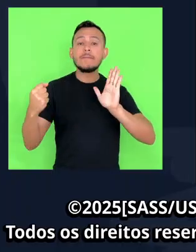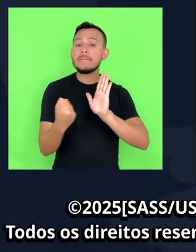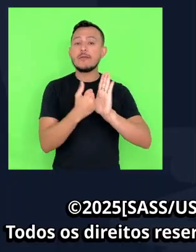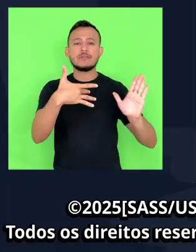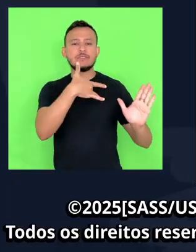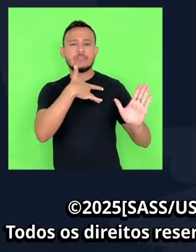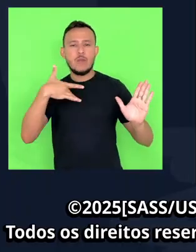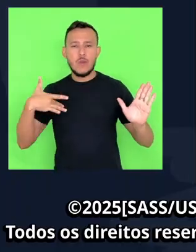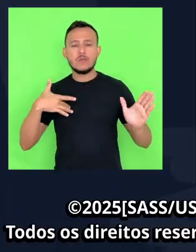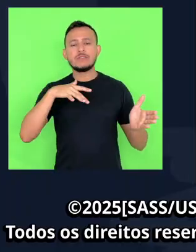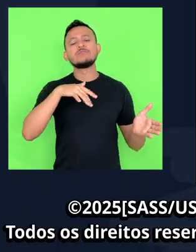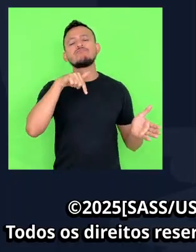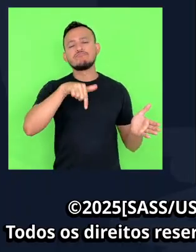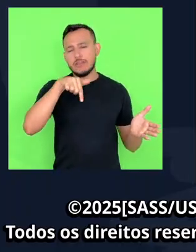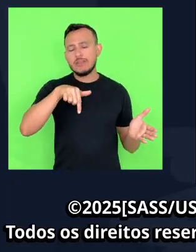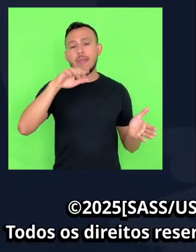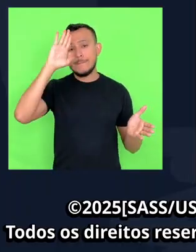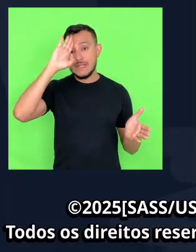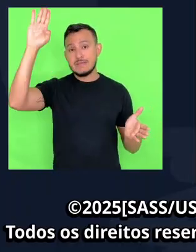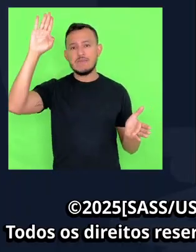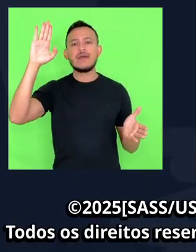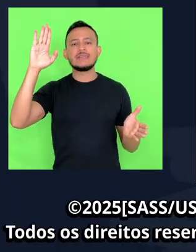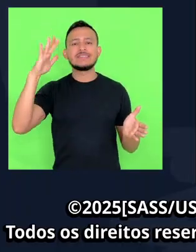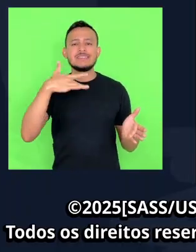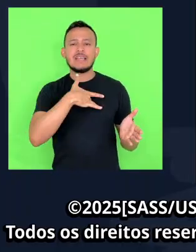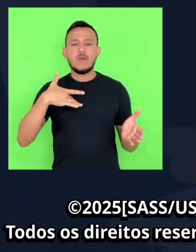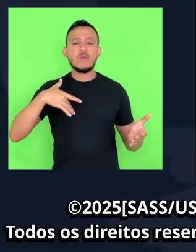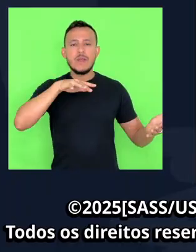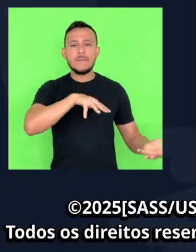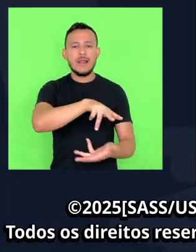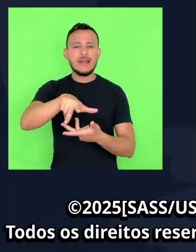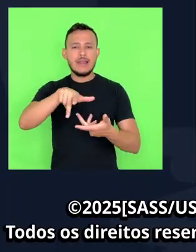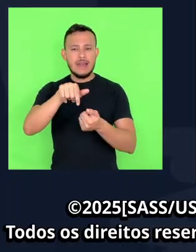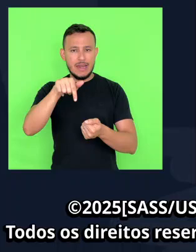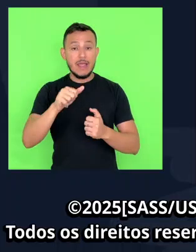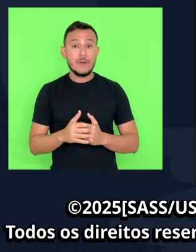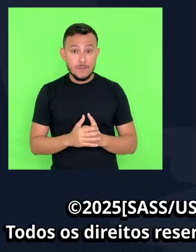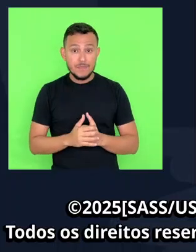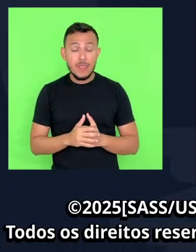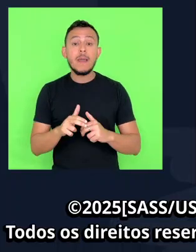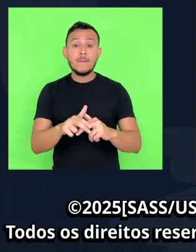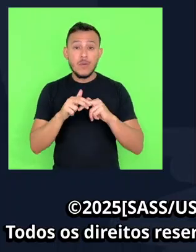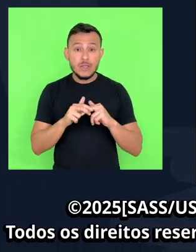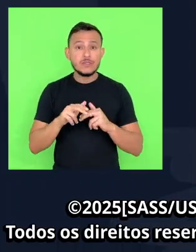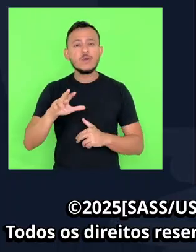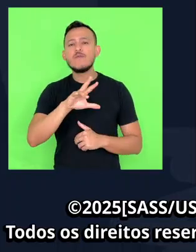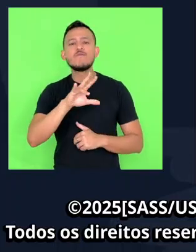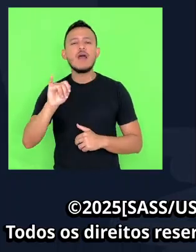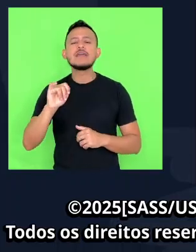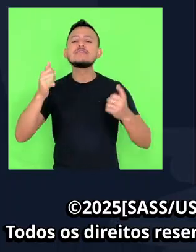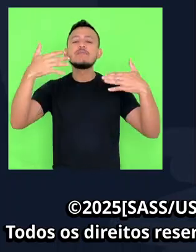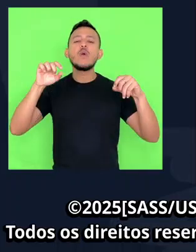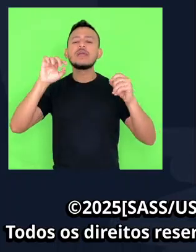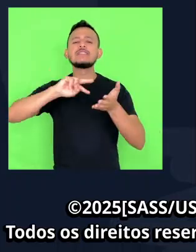da saúde na saúde humana, especialmente na saúde planetária, como isso se interliga, e para isso nós vamos definir o que